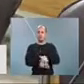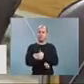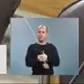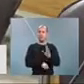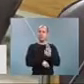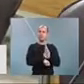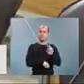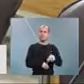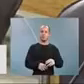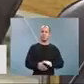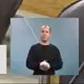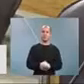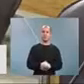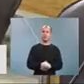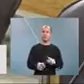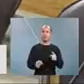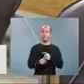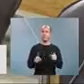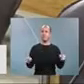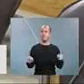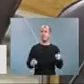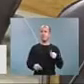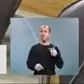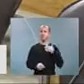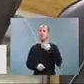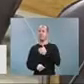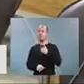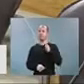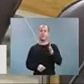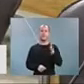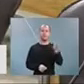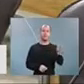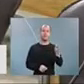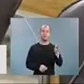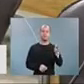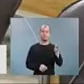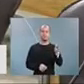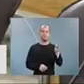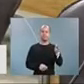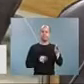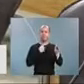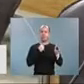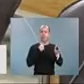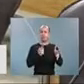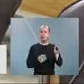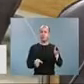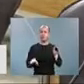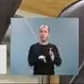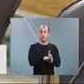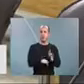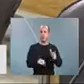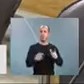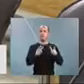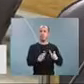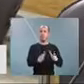Rio Grande do Norte. Mas por onde a gente passa, a gente não consegue chegar ao seu lugar dentro do